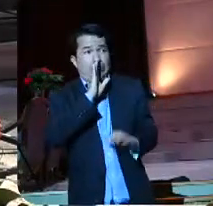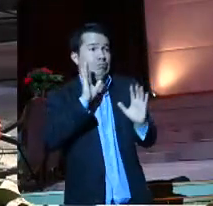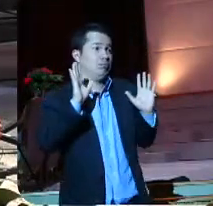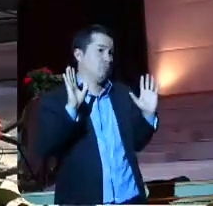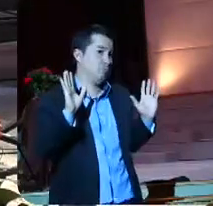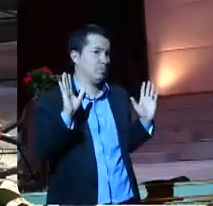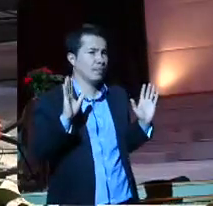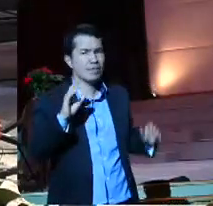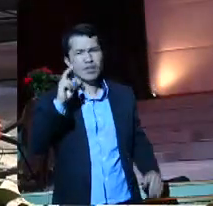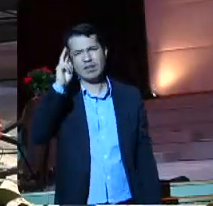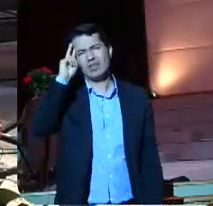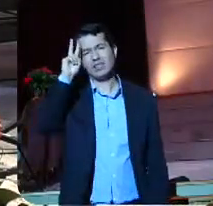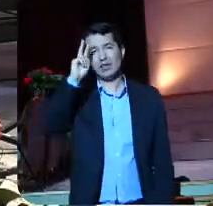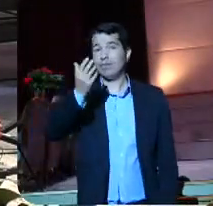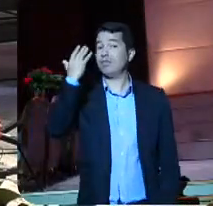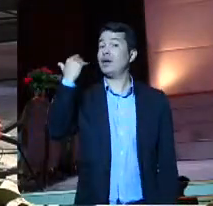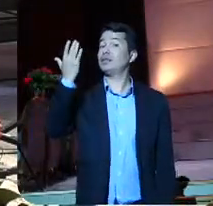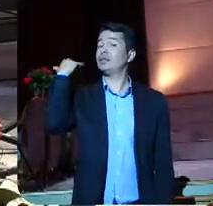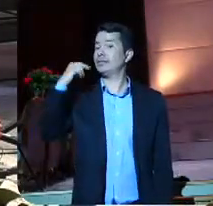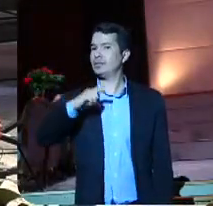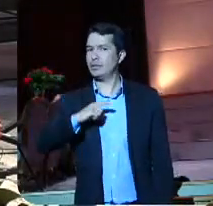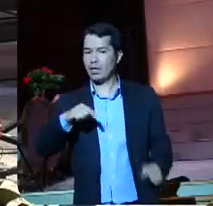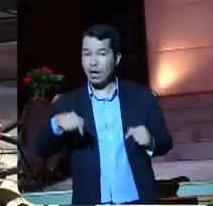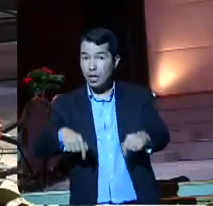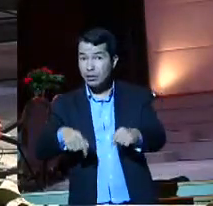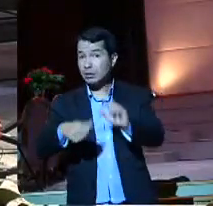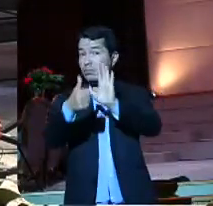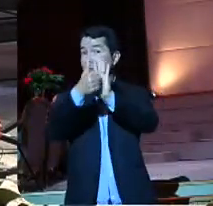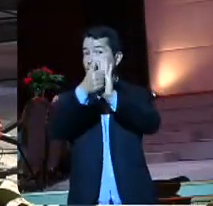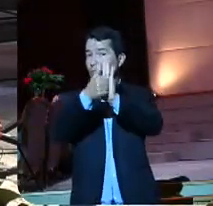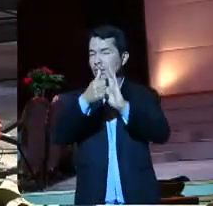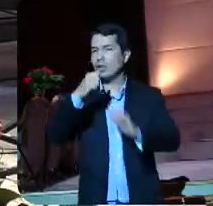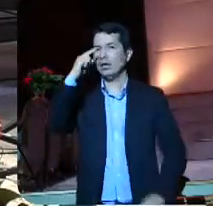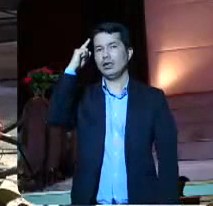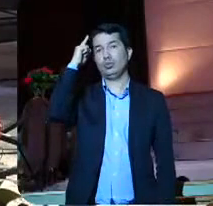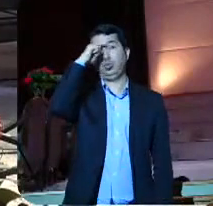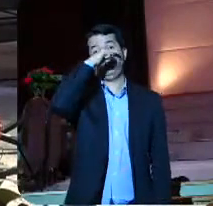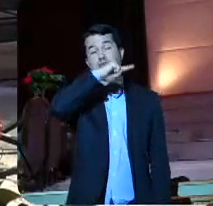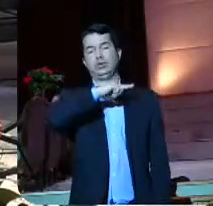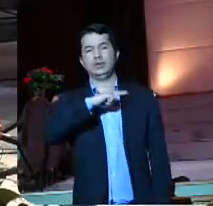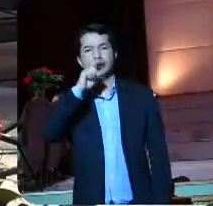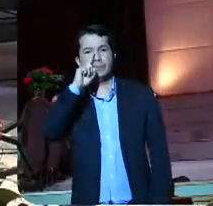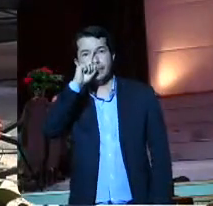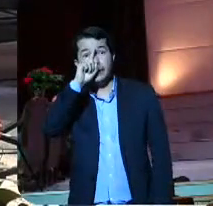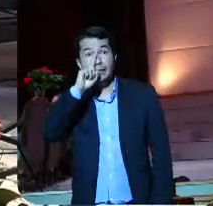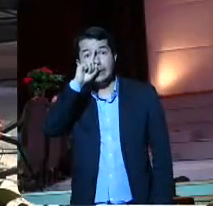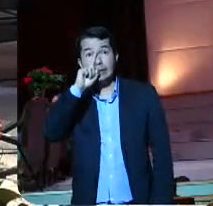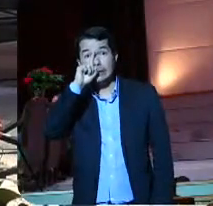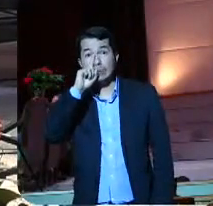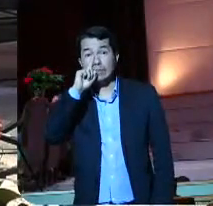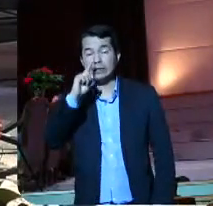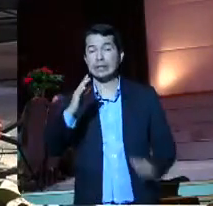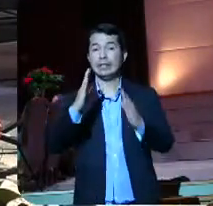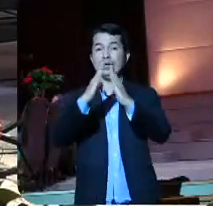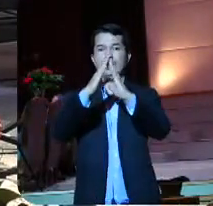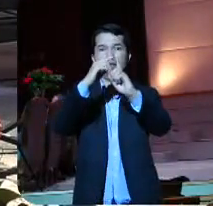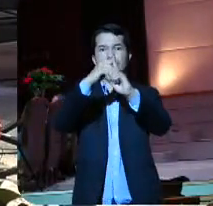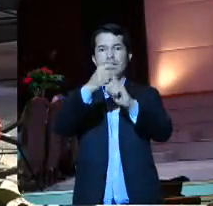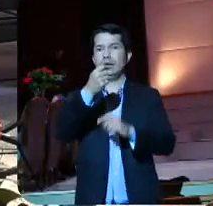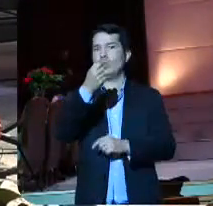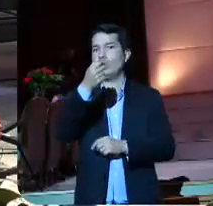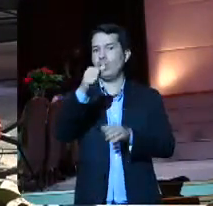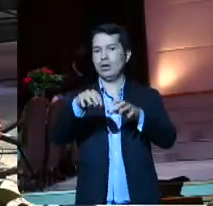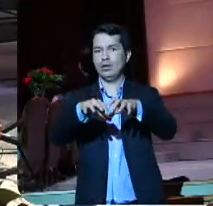me lembro de uma ocasião que a gente estava vivendo uma grande batalha aqui espiritual na igreja, com um grande perigo da igreja se dividir. Havia